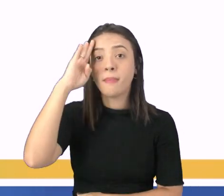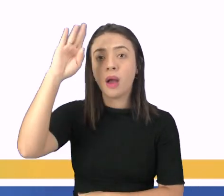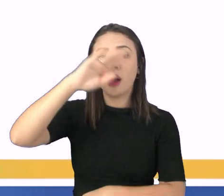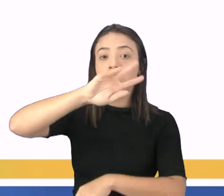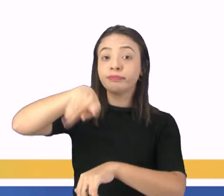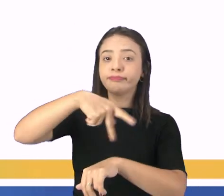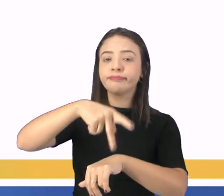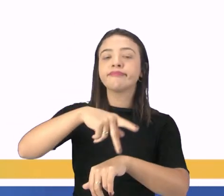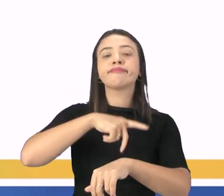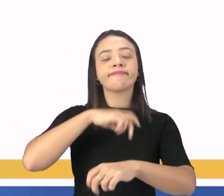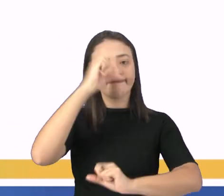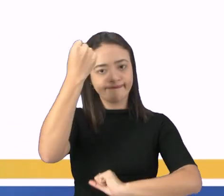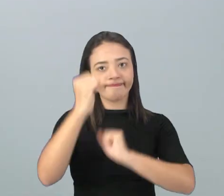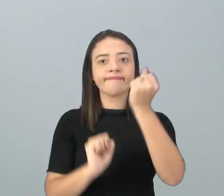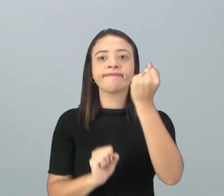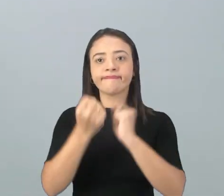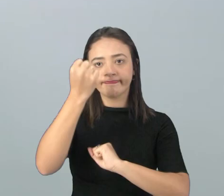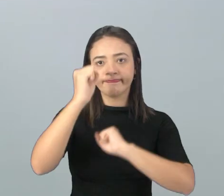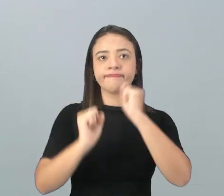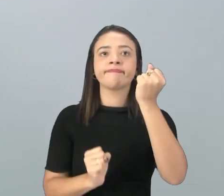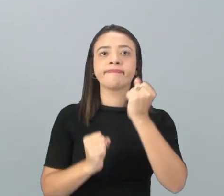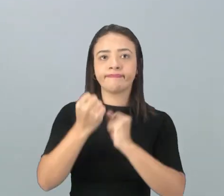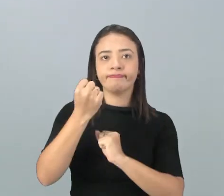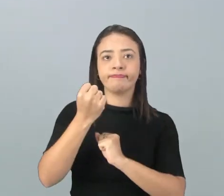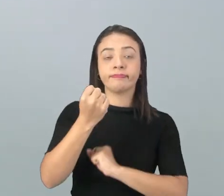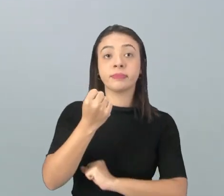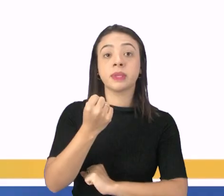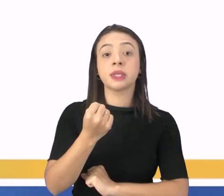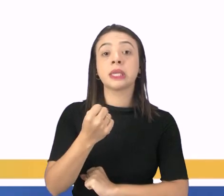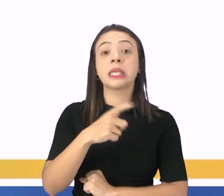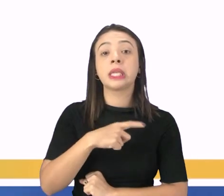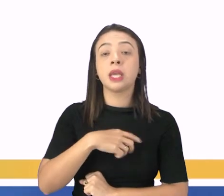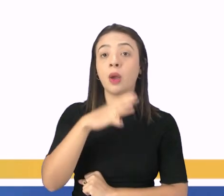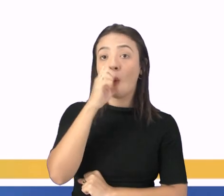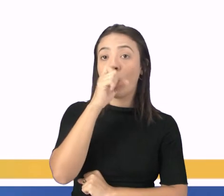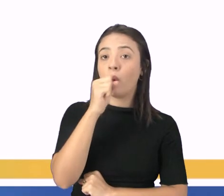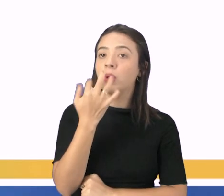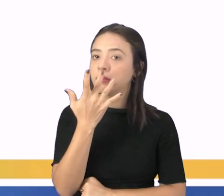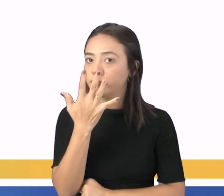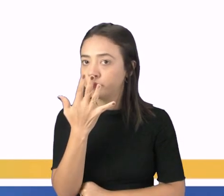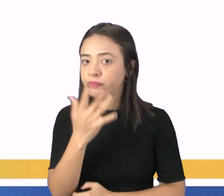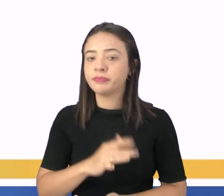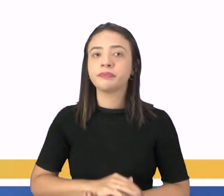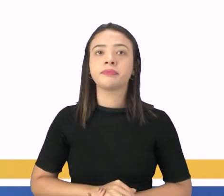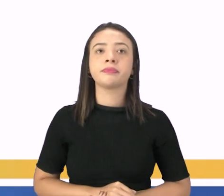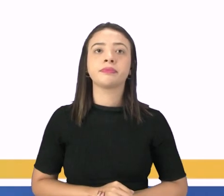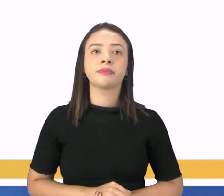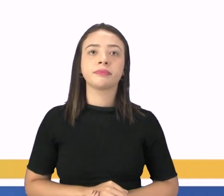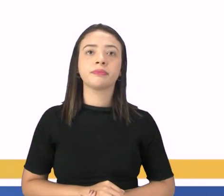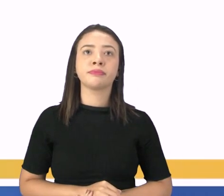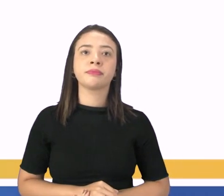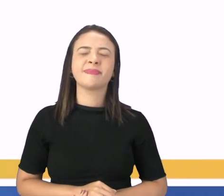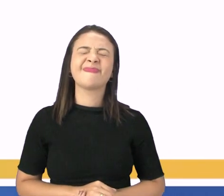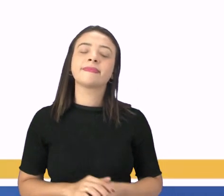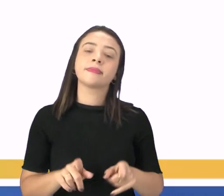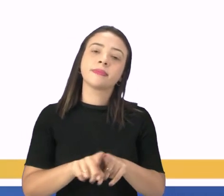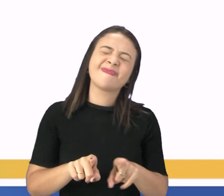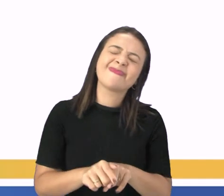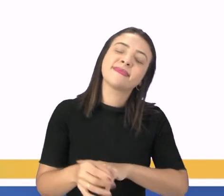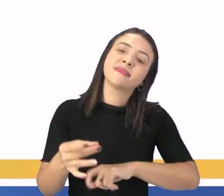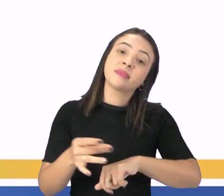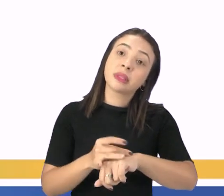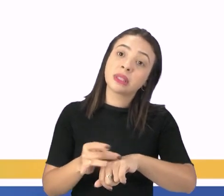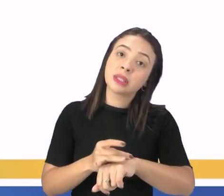regiões industriais que estão circuladas com a cor laranja forte. E aí, nos pontos